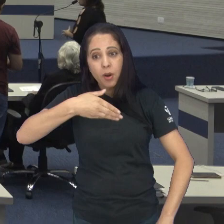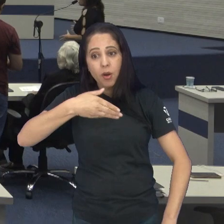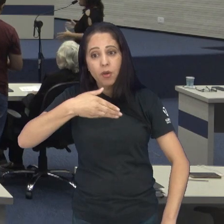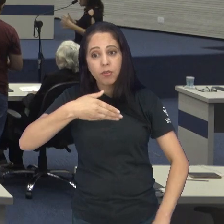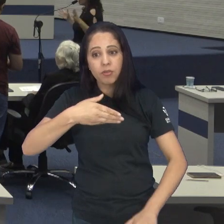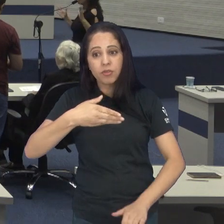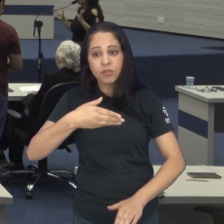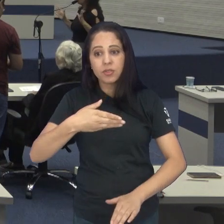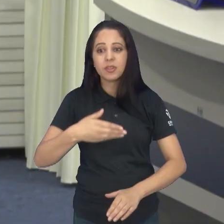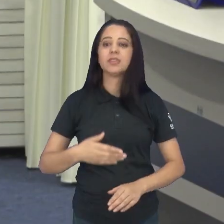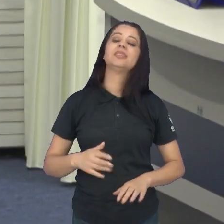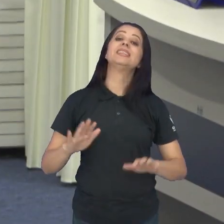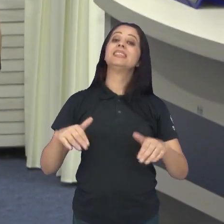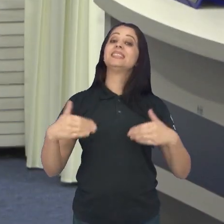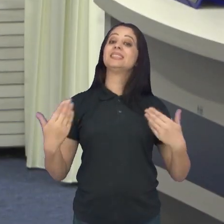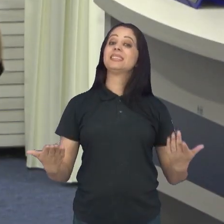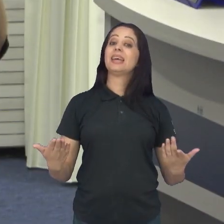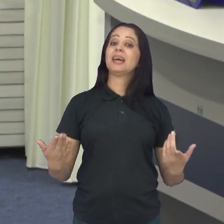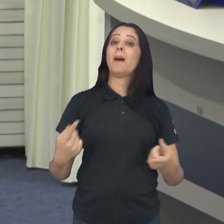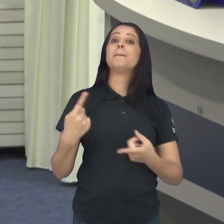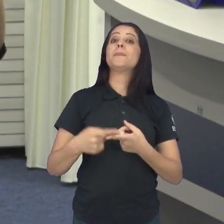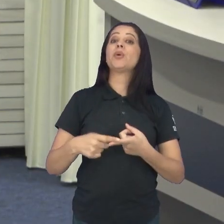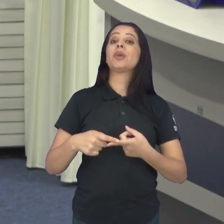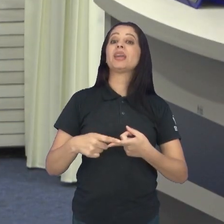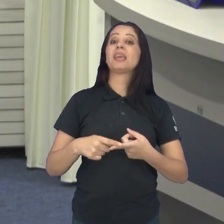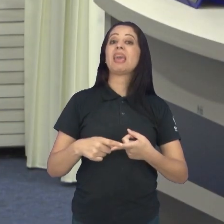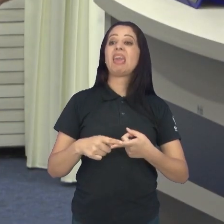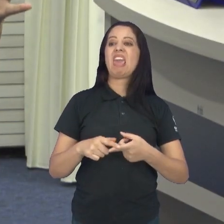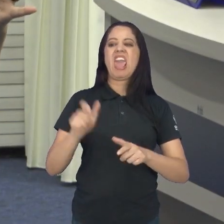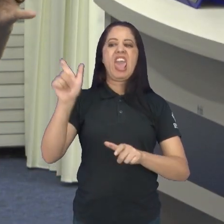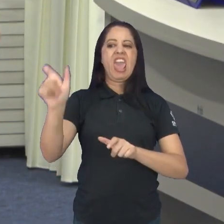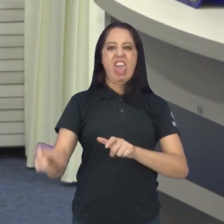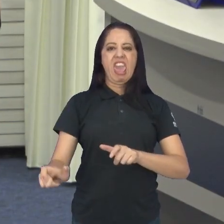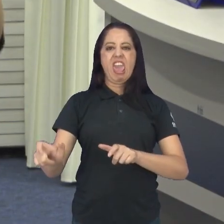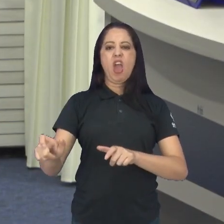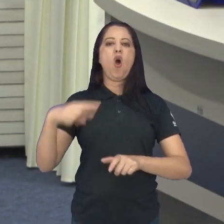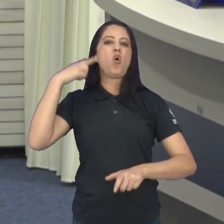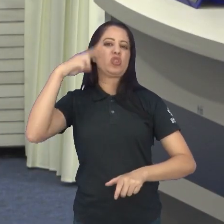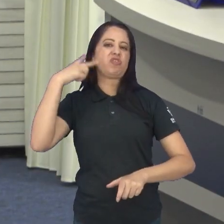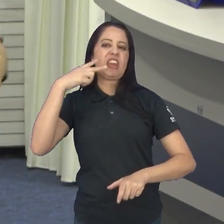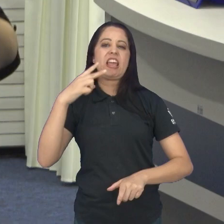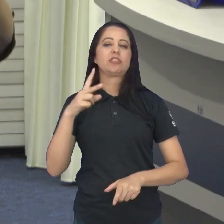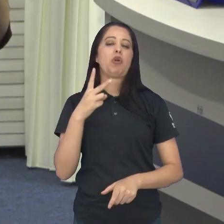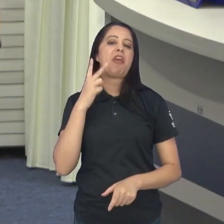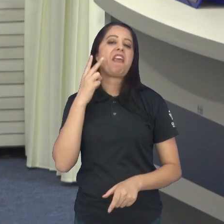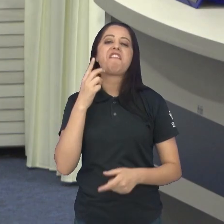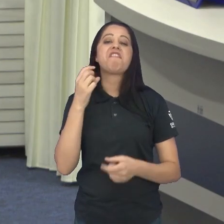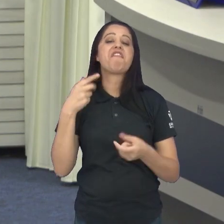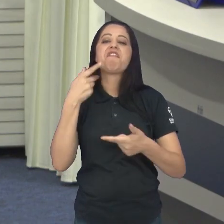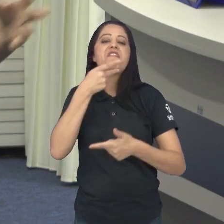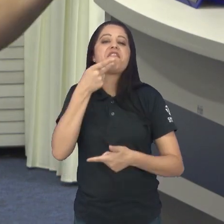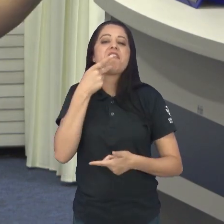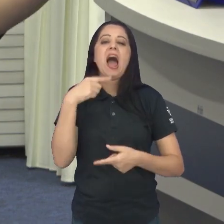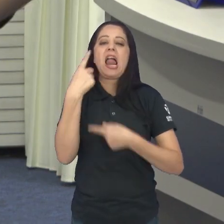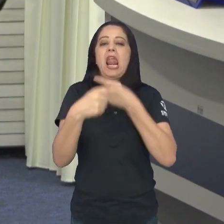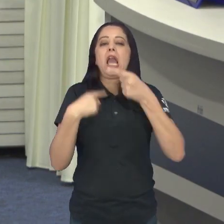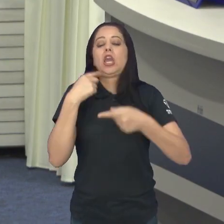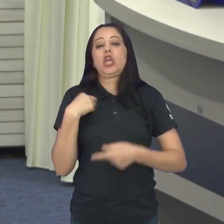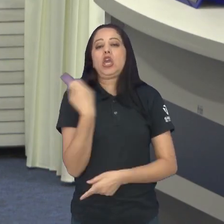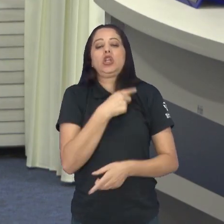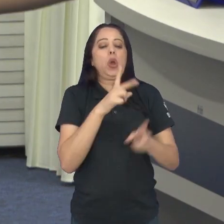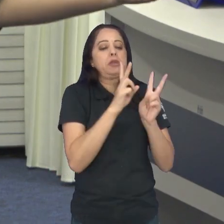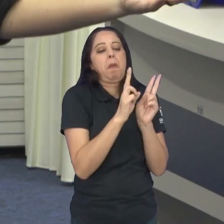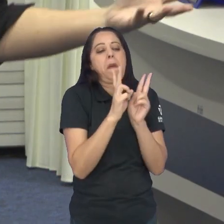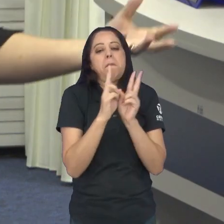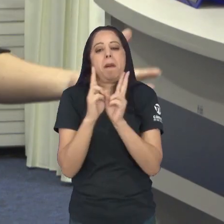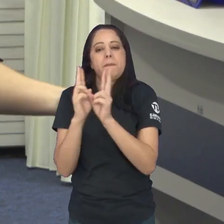Foi hoje. Ah, então, para não ter o perigo hoje de falarem depois que foi montado, que isso é mentira, que foi, como